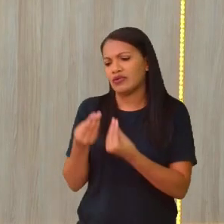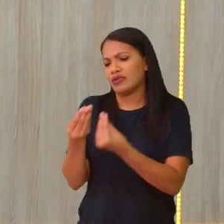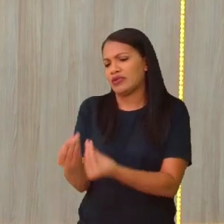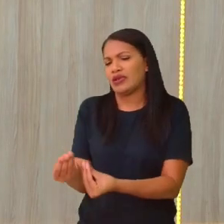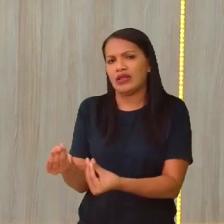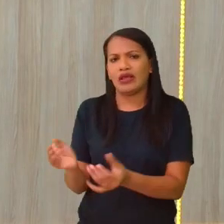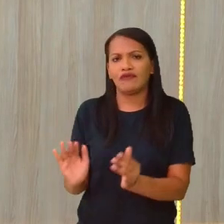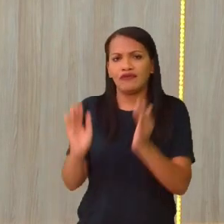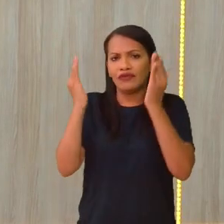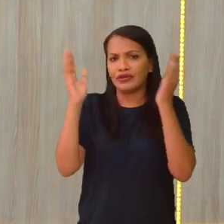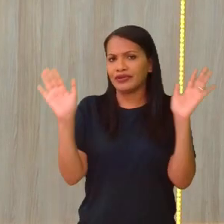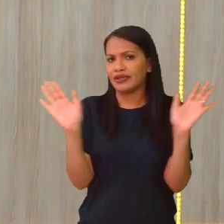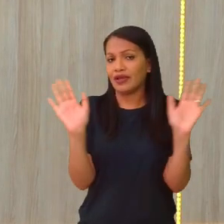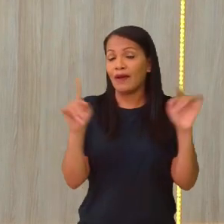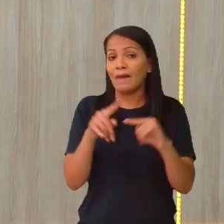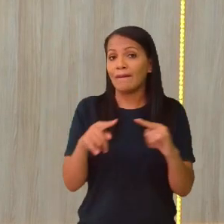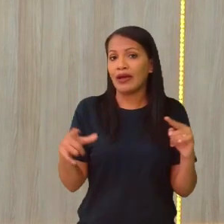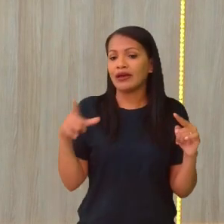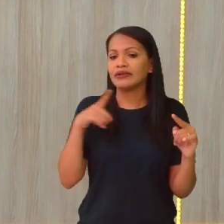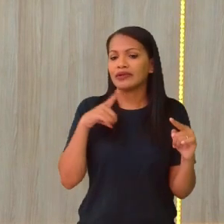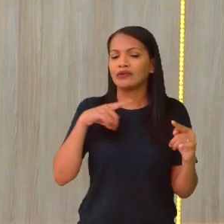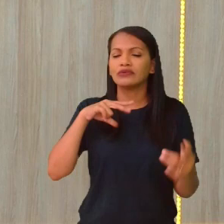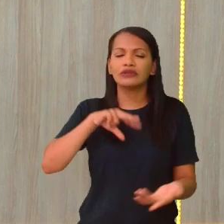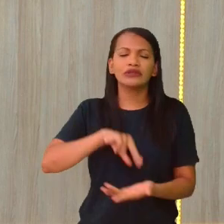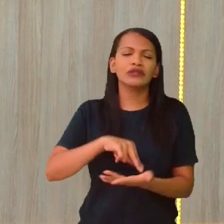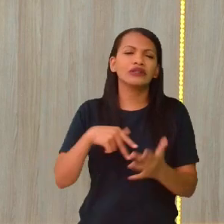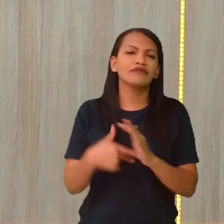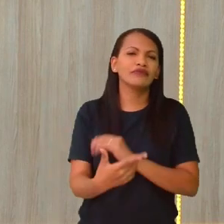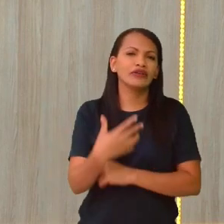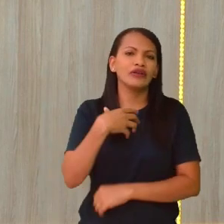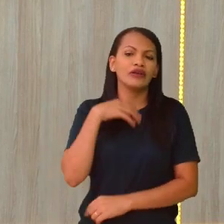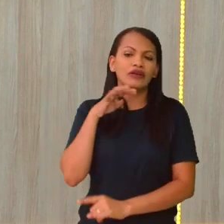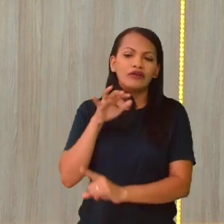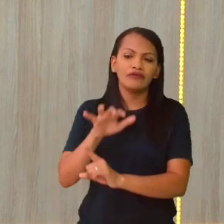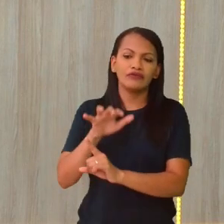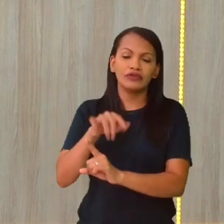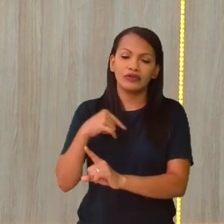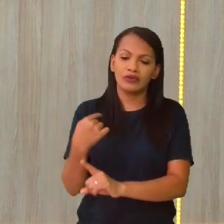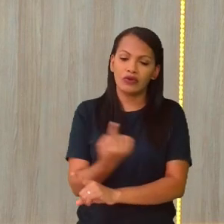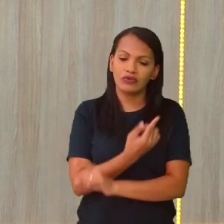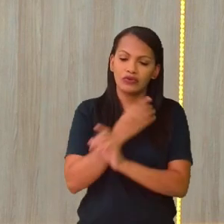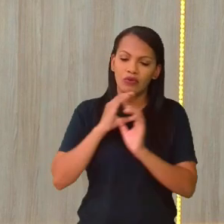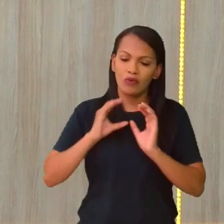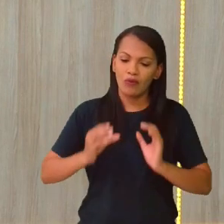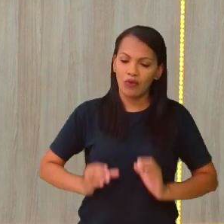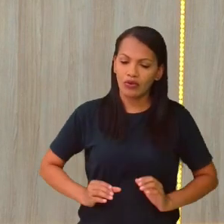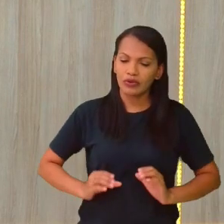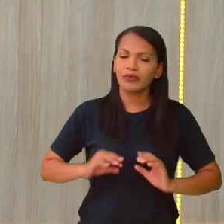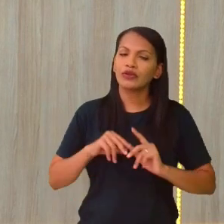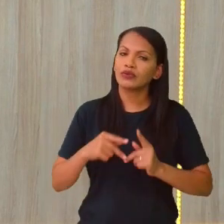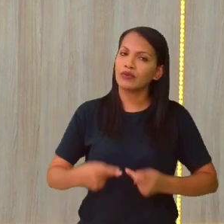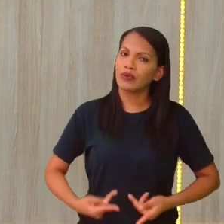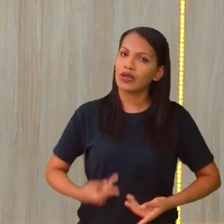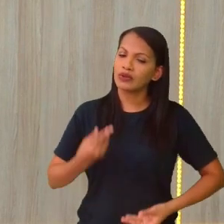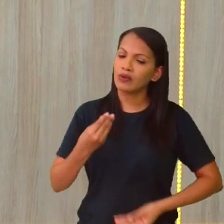a festa, mas há toda uma simbologia e também influência no nosso comportamento, como